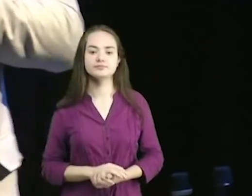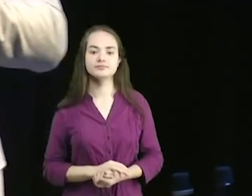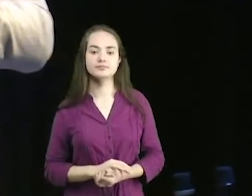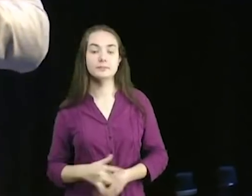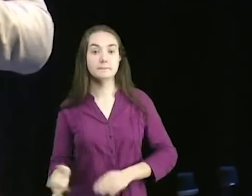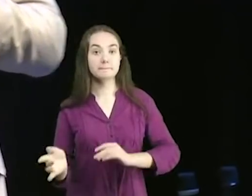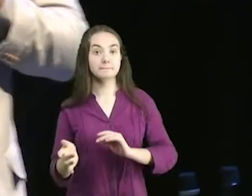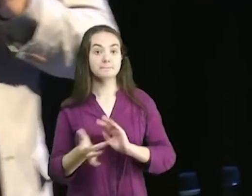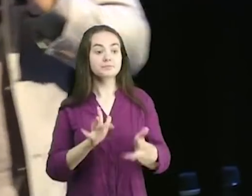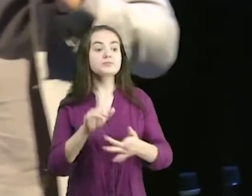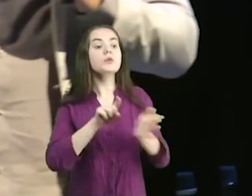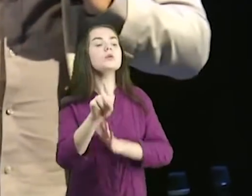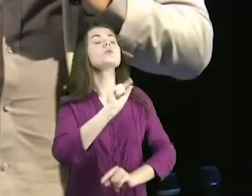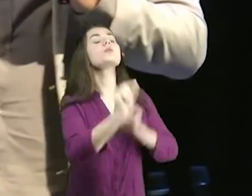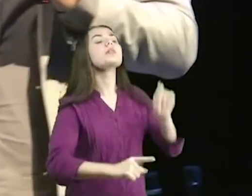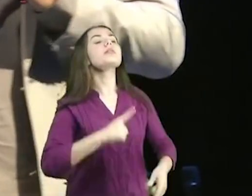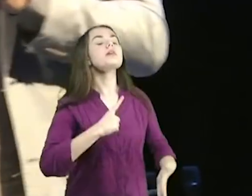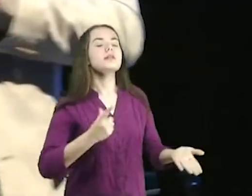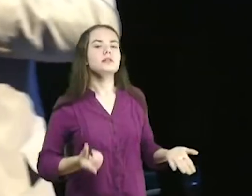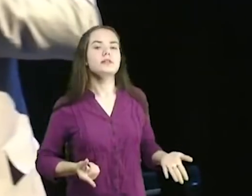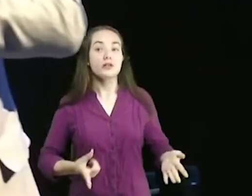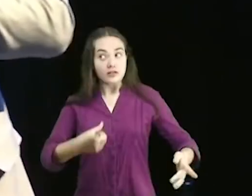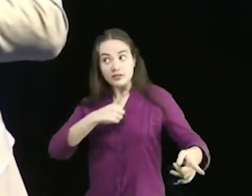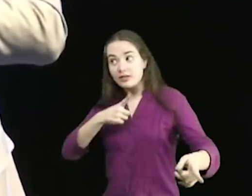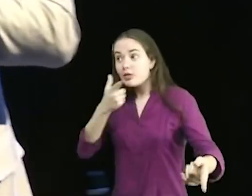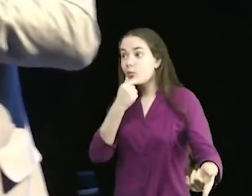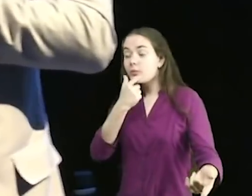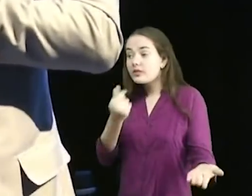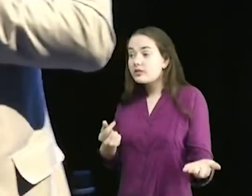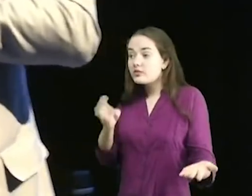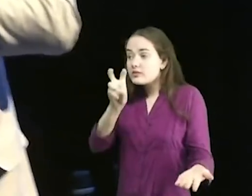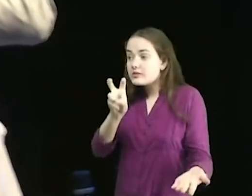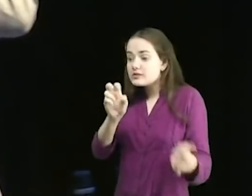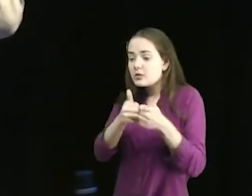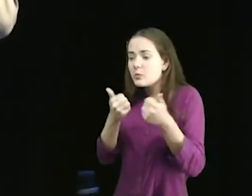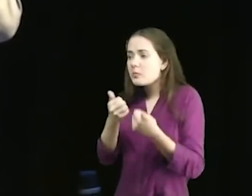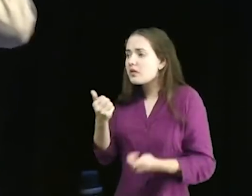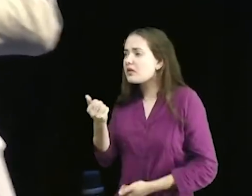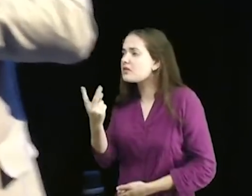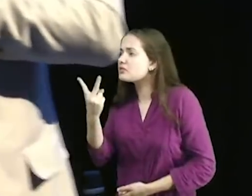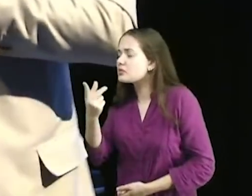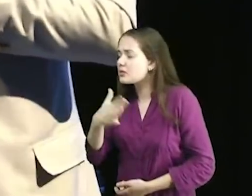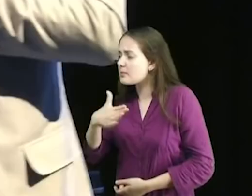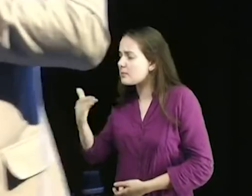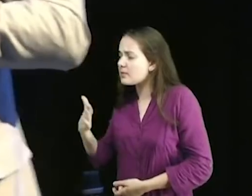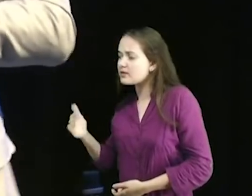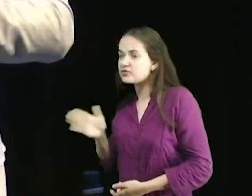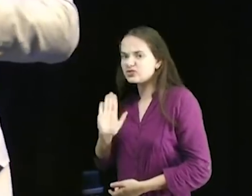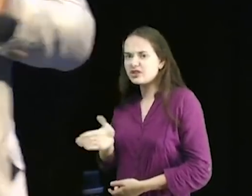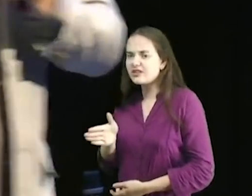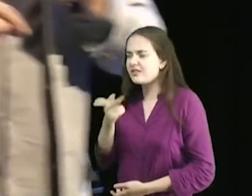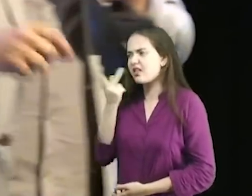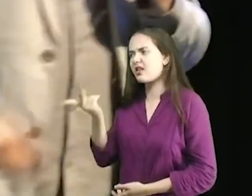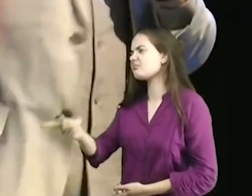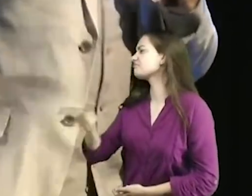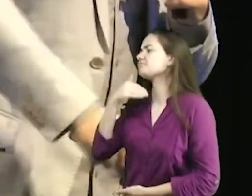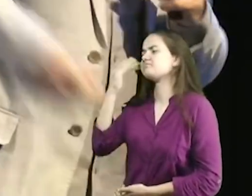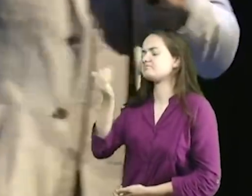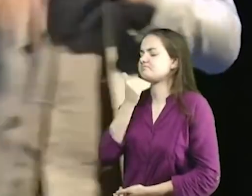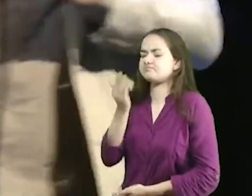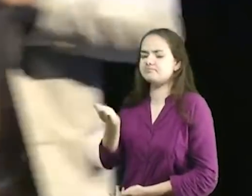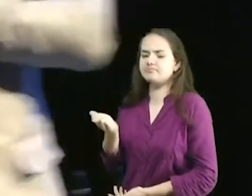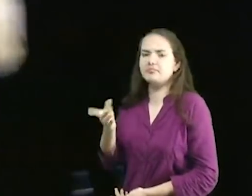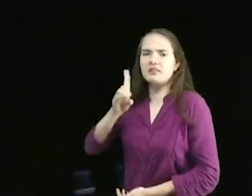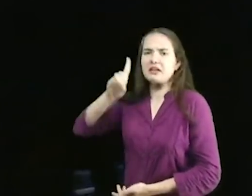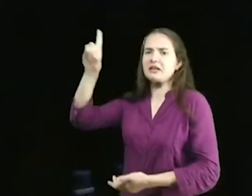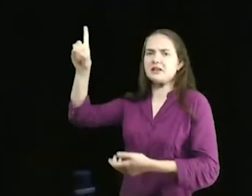com 5 pães e 2 peixes. Mas ele já tenta desmotivar o Senhor. Ele já tenta dizer para Deus que Deus